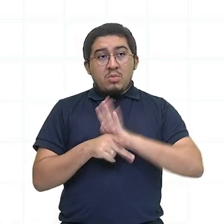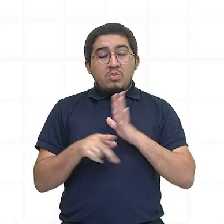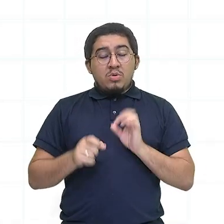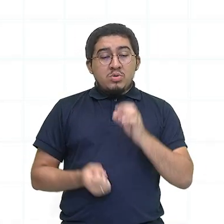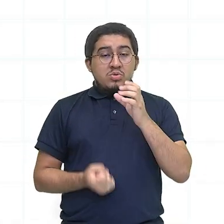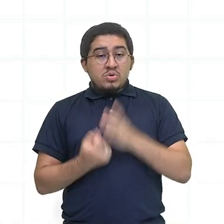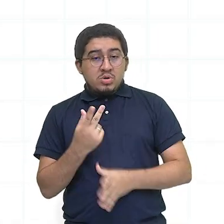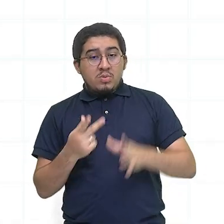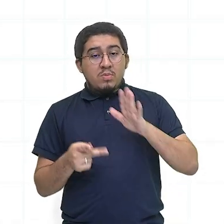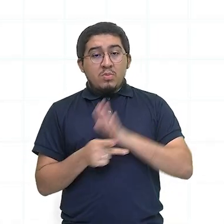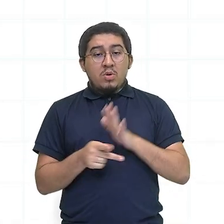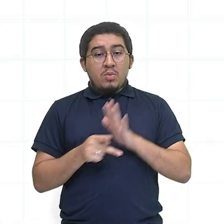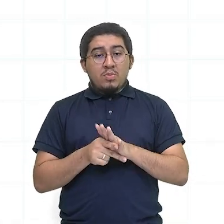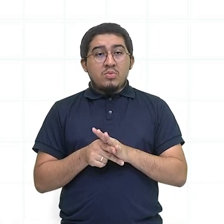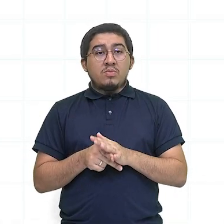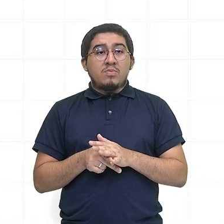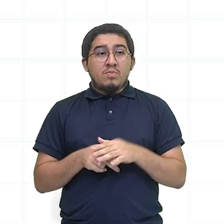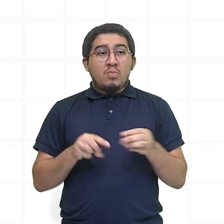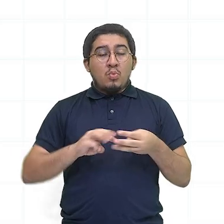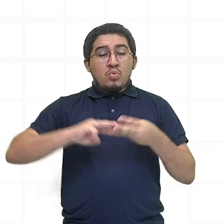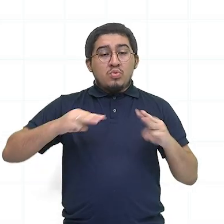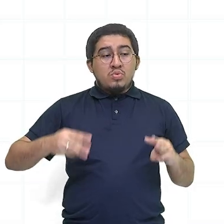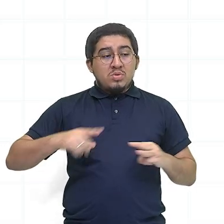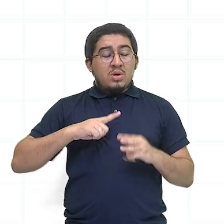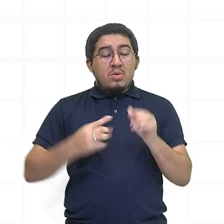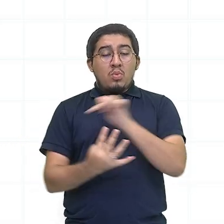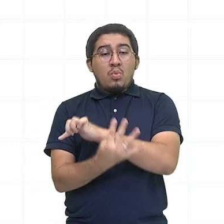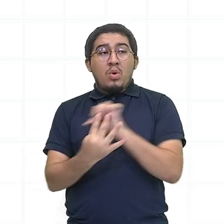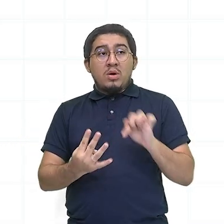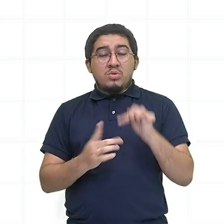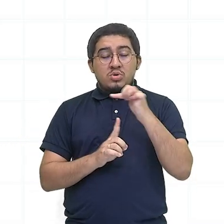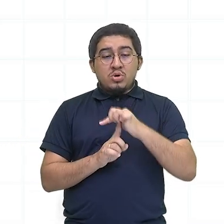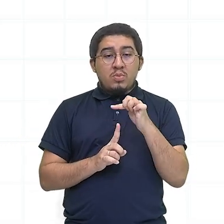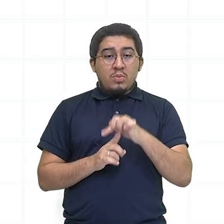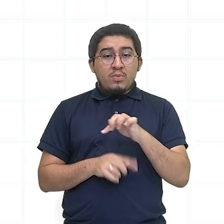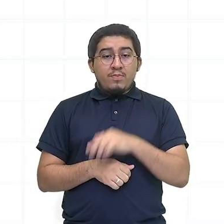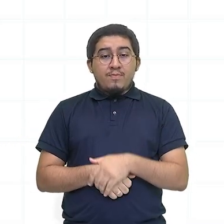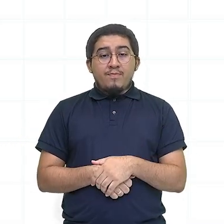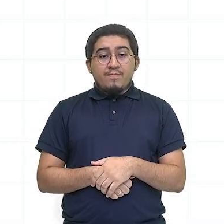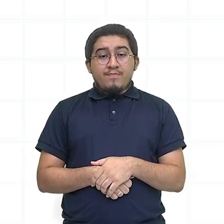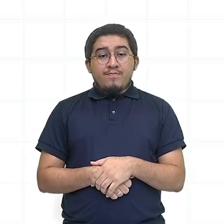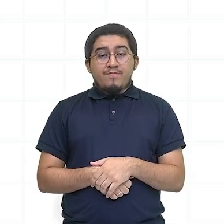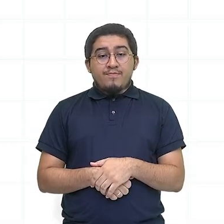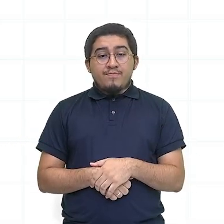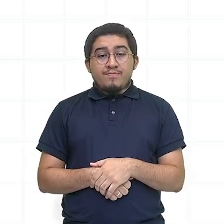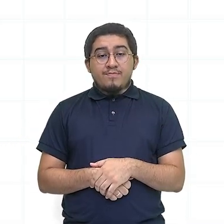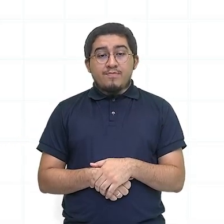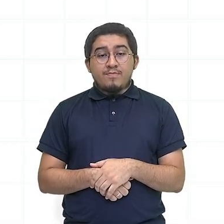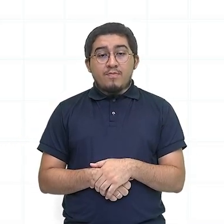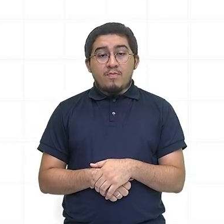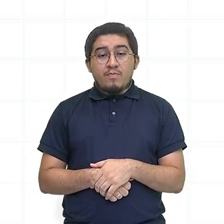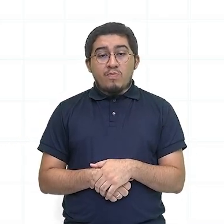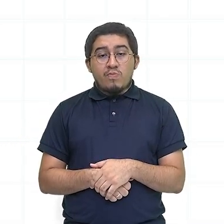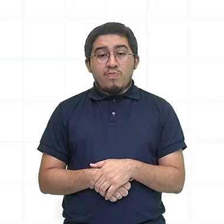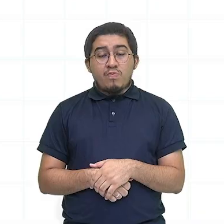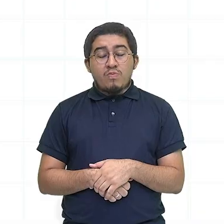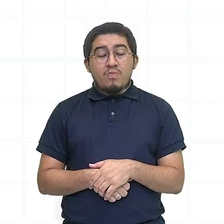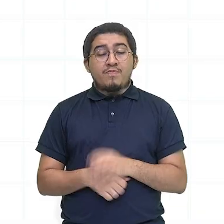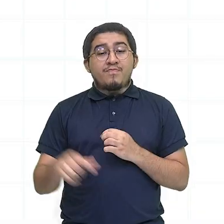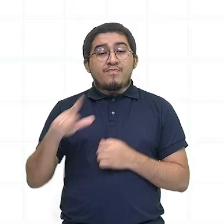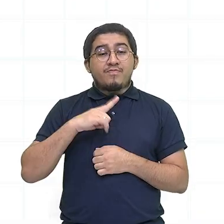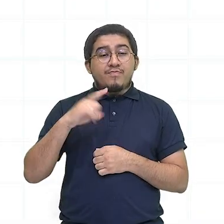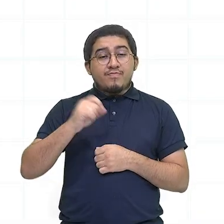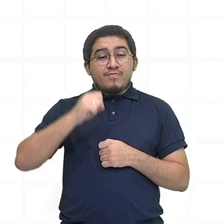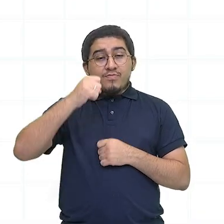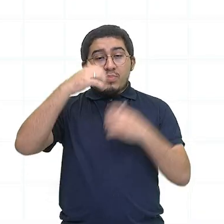que nós chamamos de tecido. E temos 4 tipos diferentes de tecido. O tecido nervoso, que ele